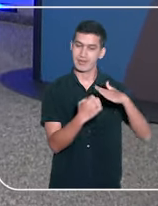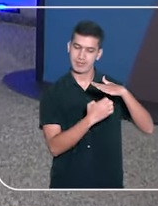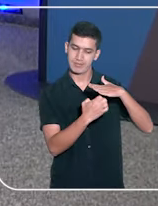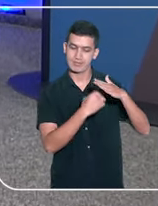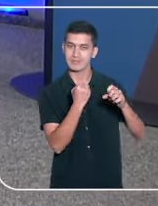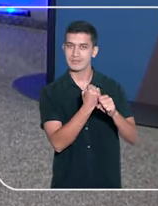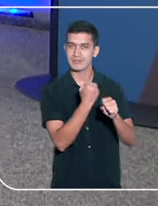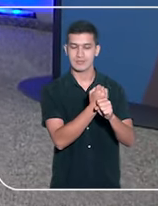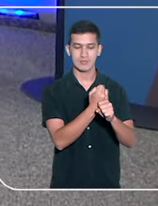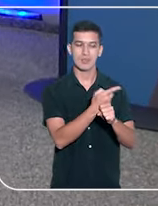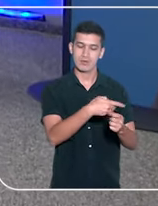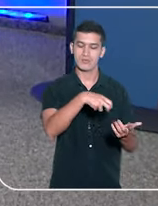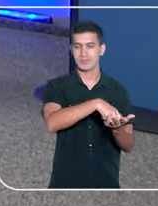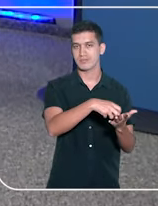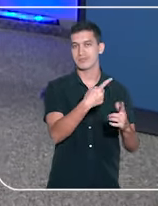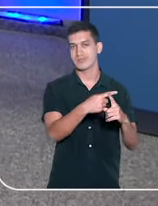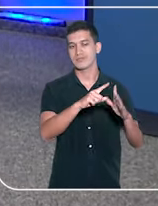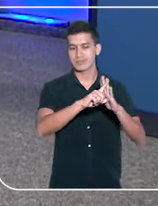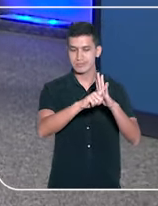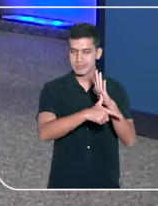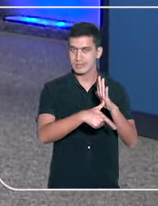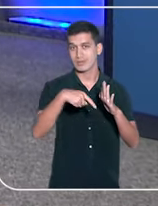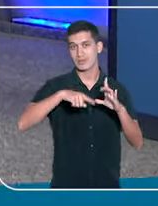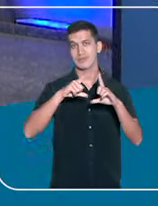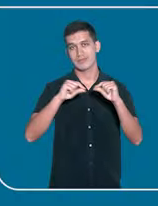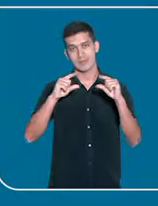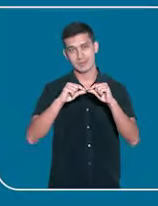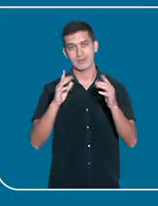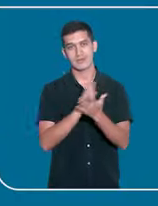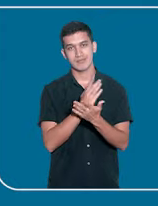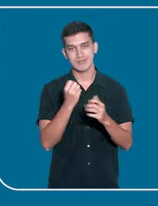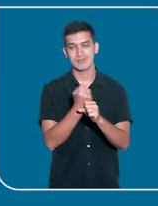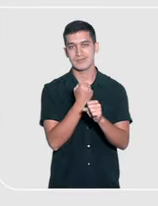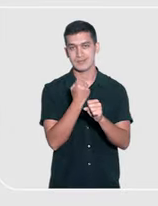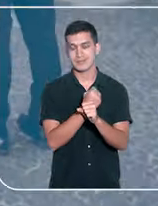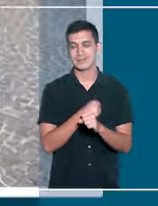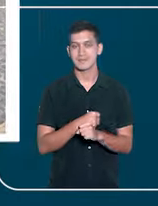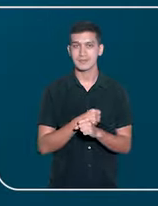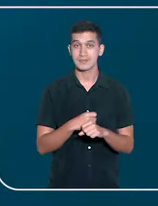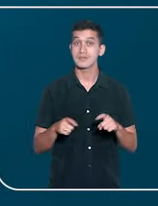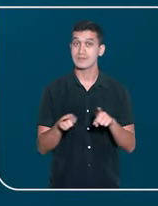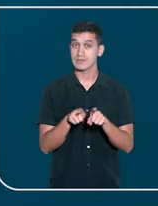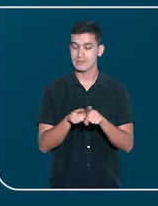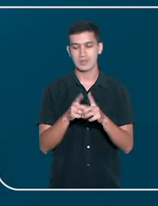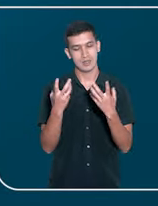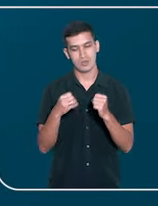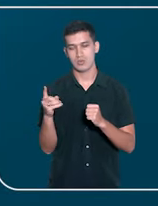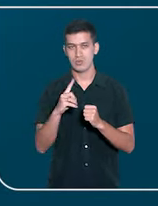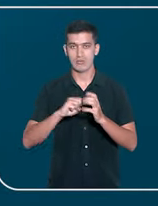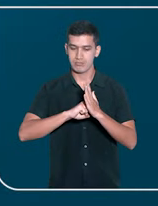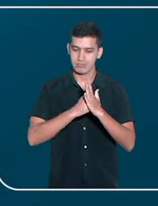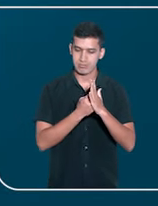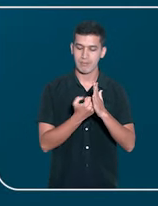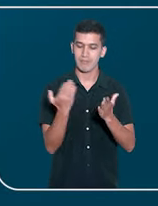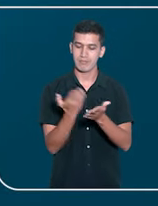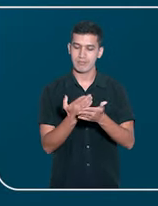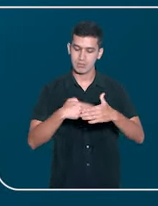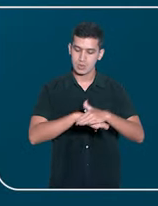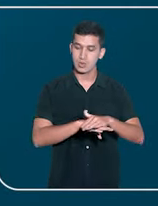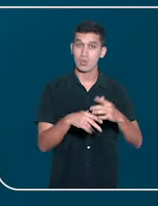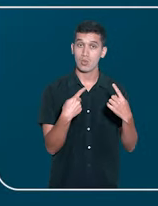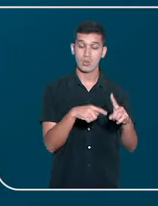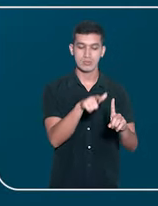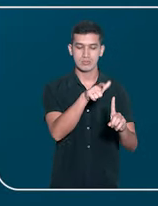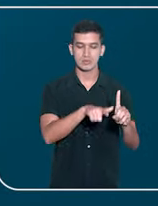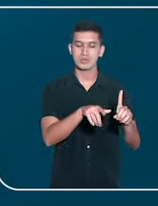Cap por atraso em obras no setor Noroeste em Brasília negado trancamento de ação penal contra